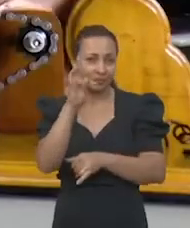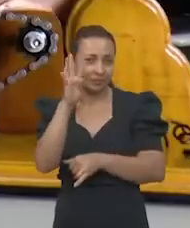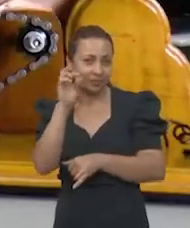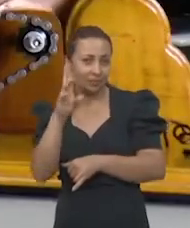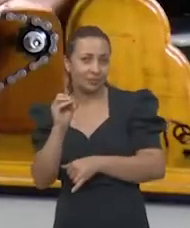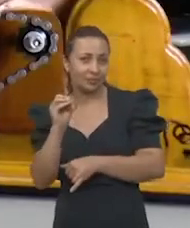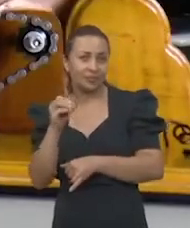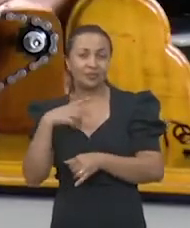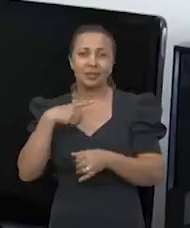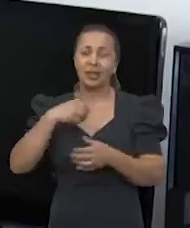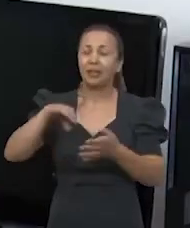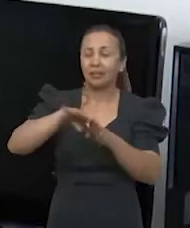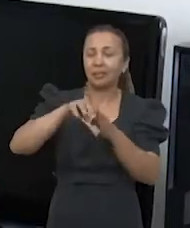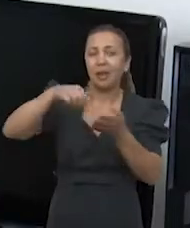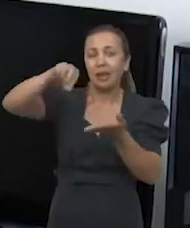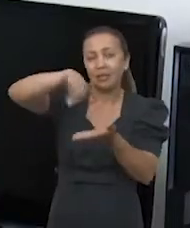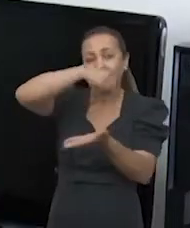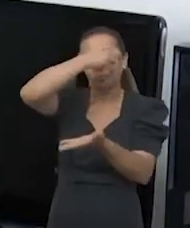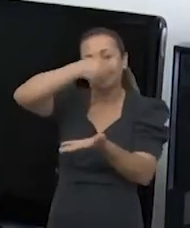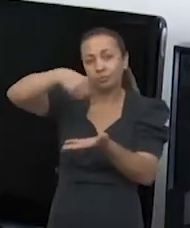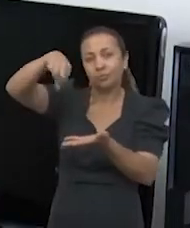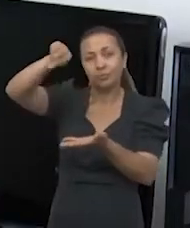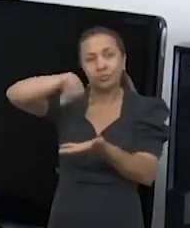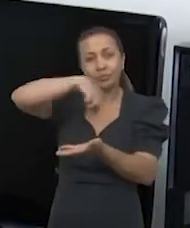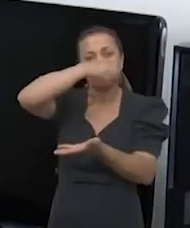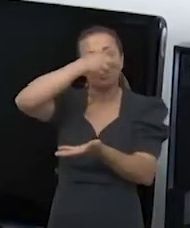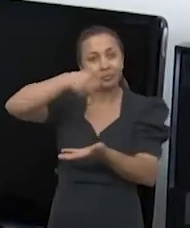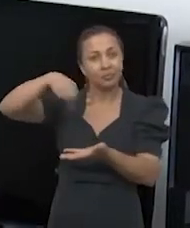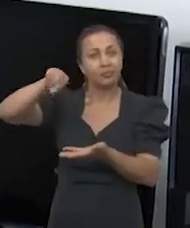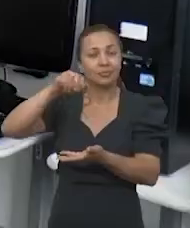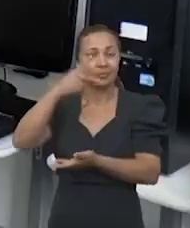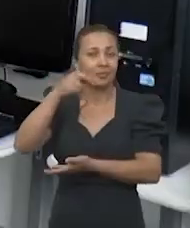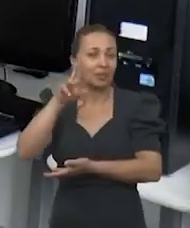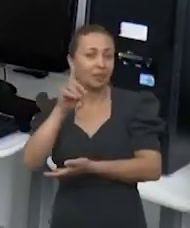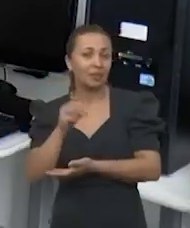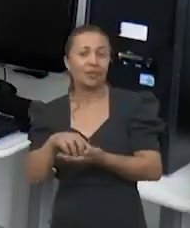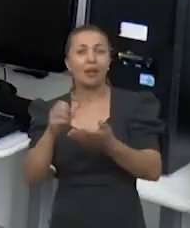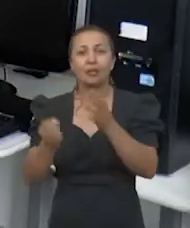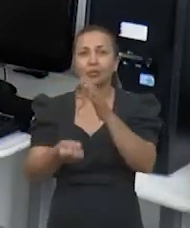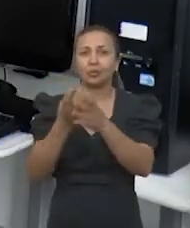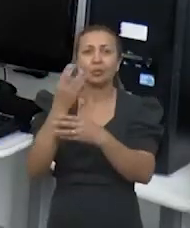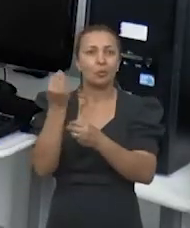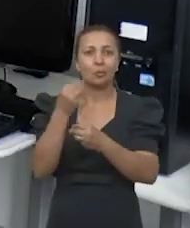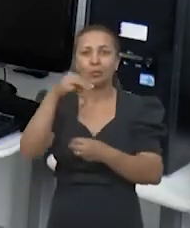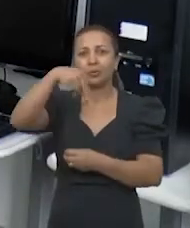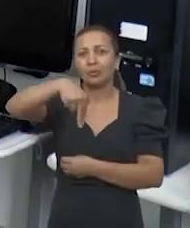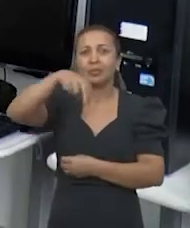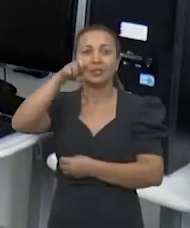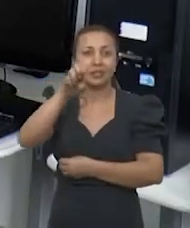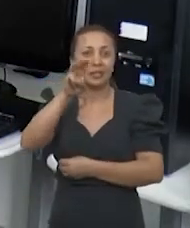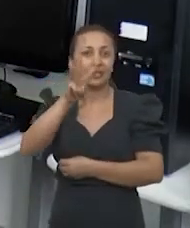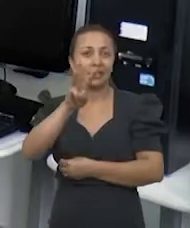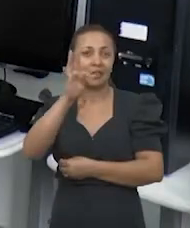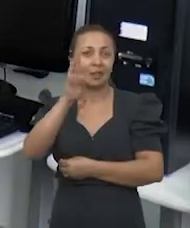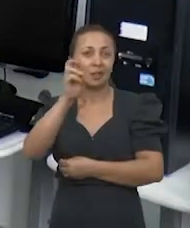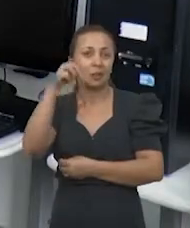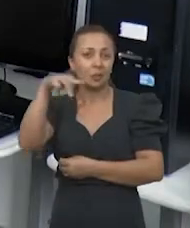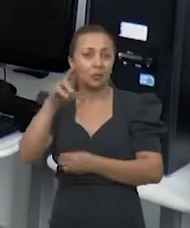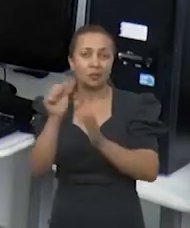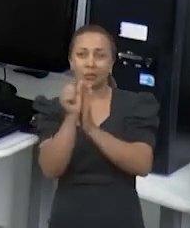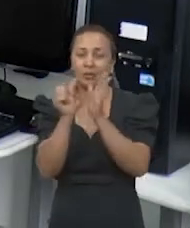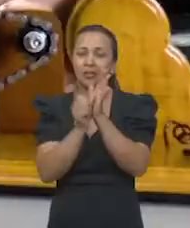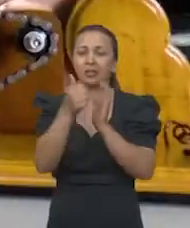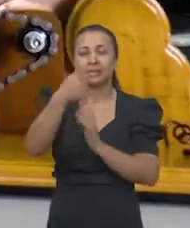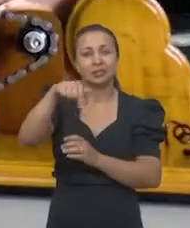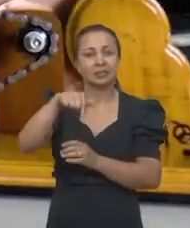tem o experimento do pêndulo, que é o experimento que vai aparecer muito no livro do Newton, ainda século